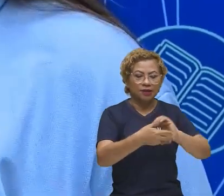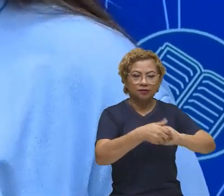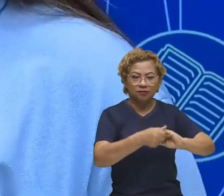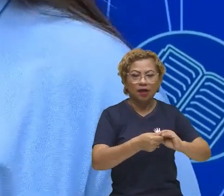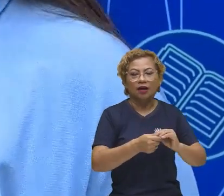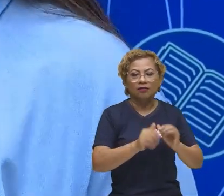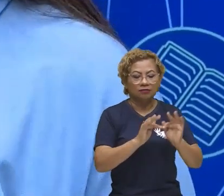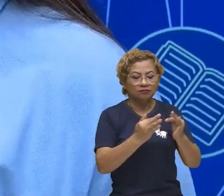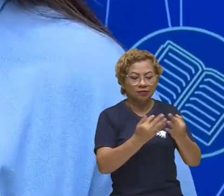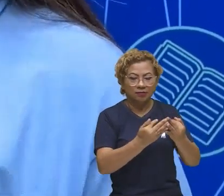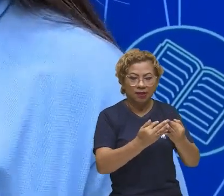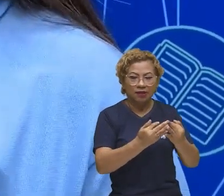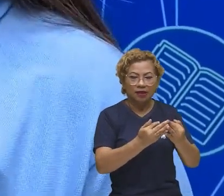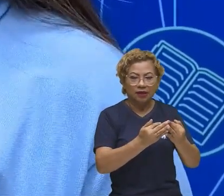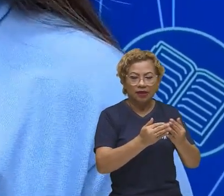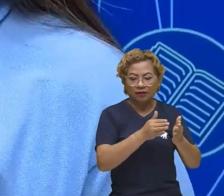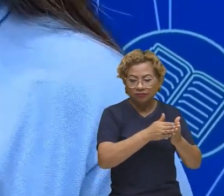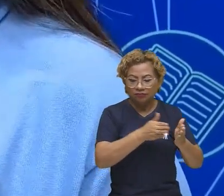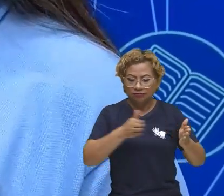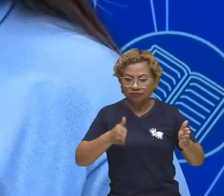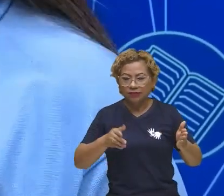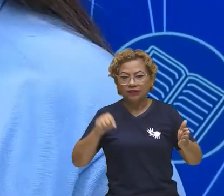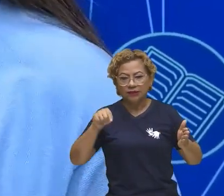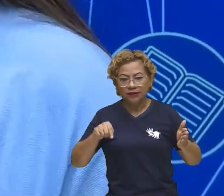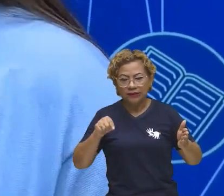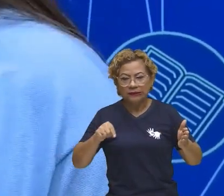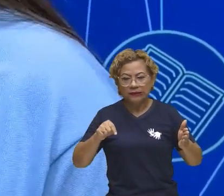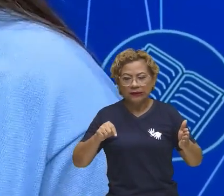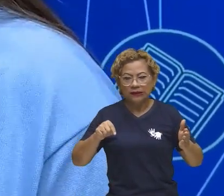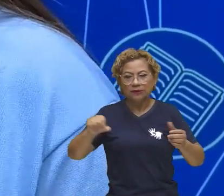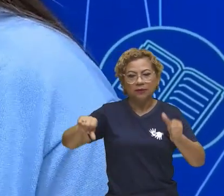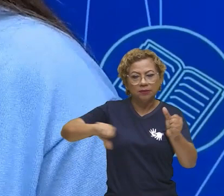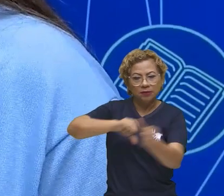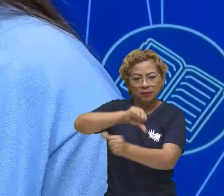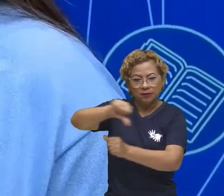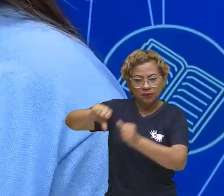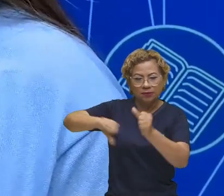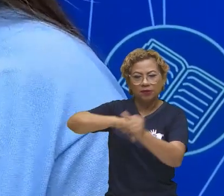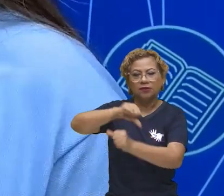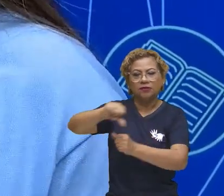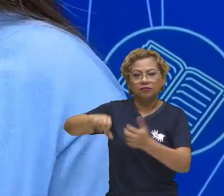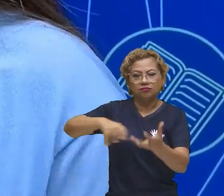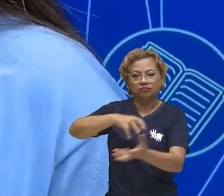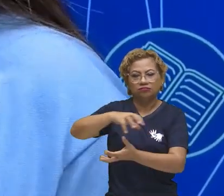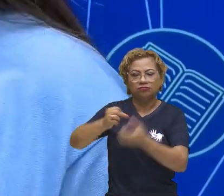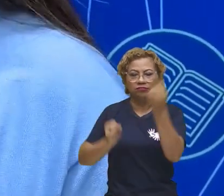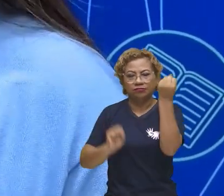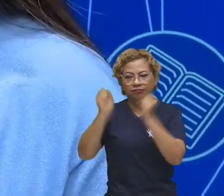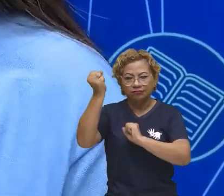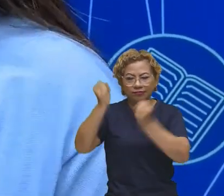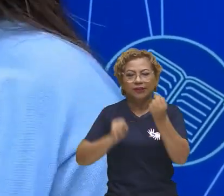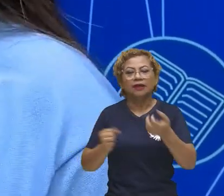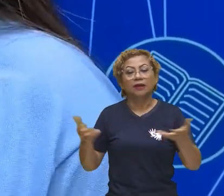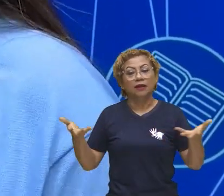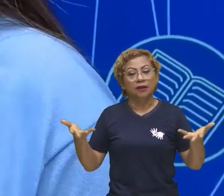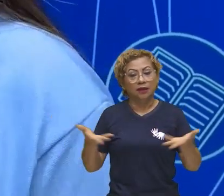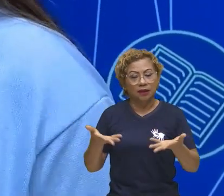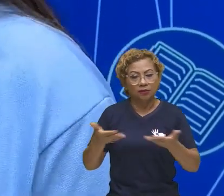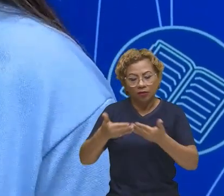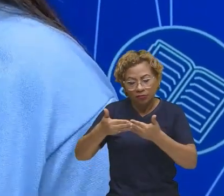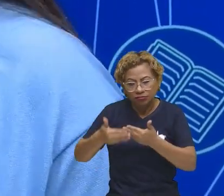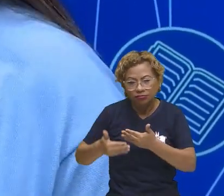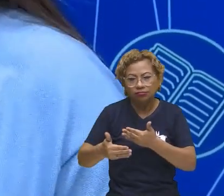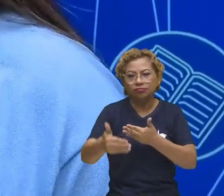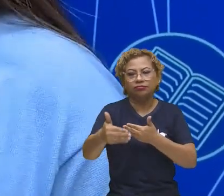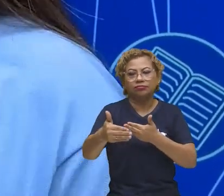dar espaço para um novo modo de produção. Então vamos mudar o processo de produção. Agora o processo vai se tornar